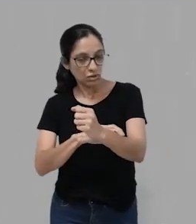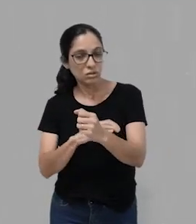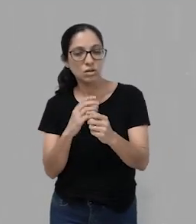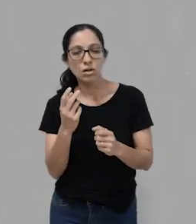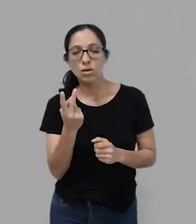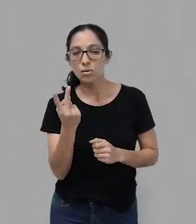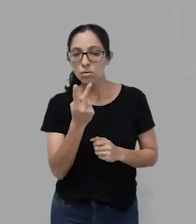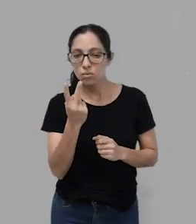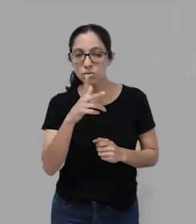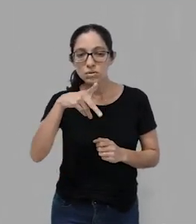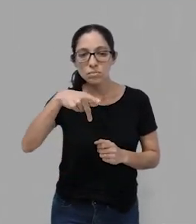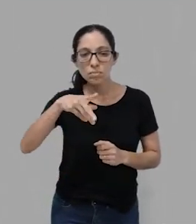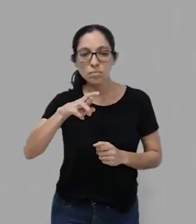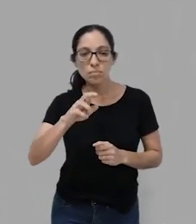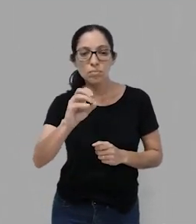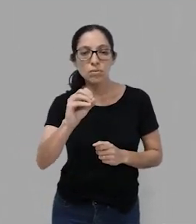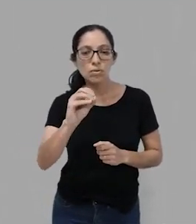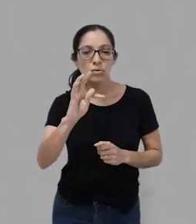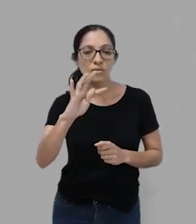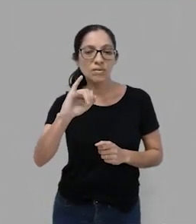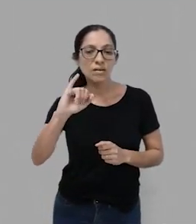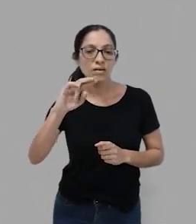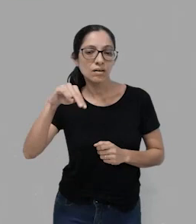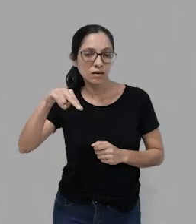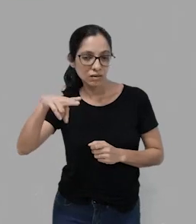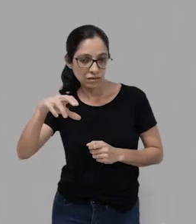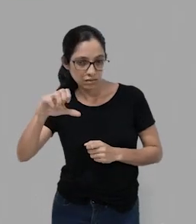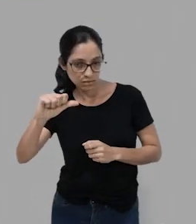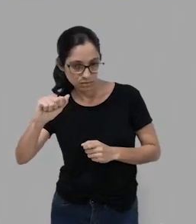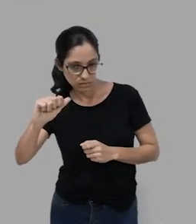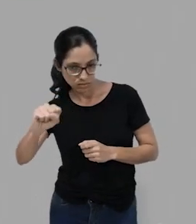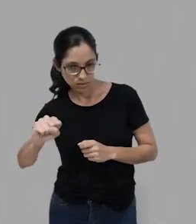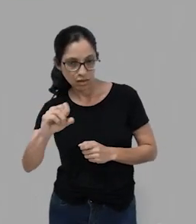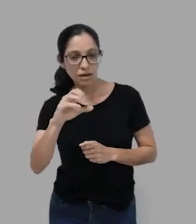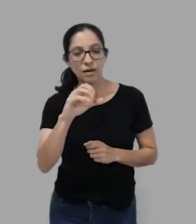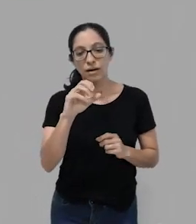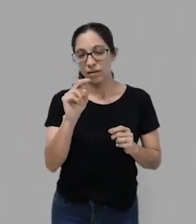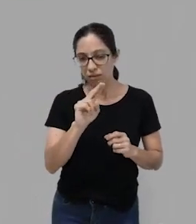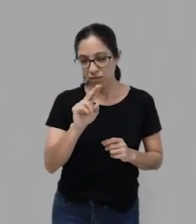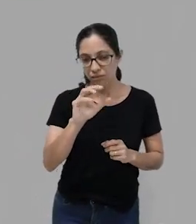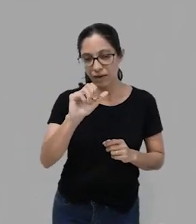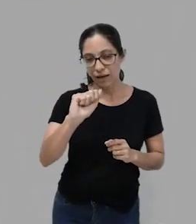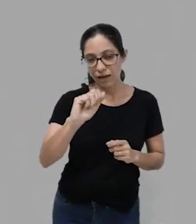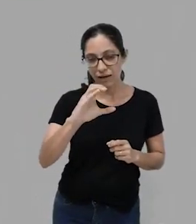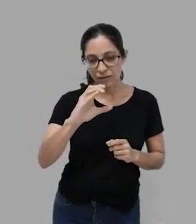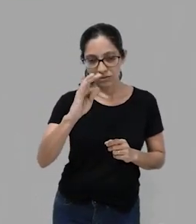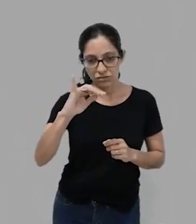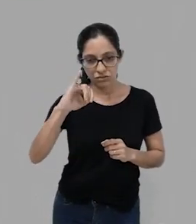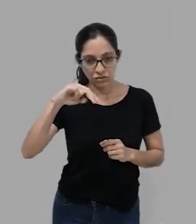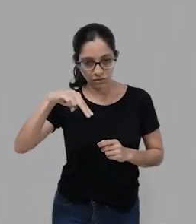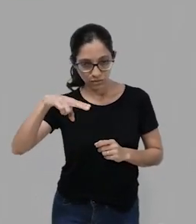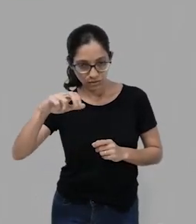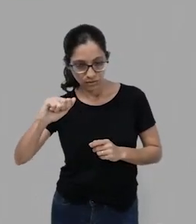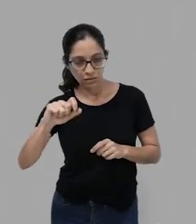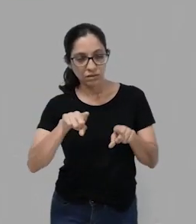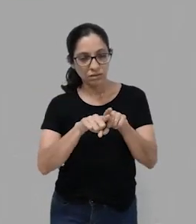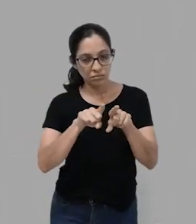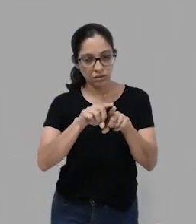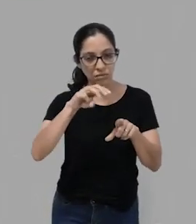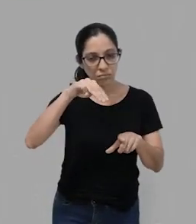quitina e miosina, elas deslizam uma sobre a outra em determinados momentos, ora realizando a